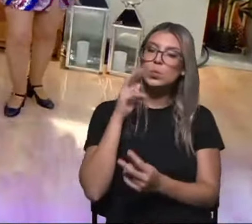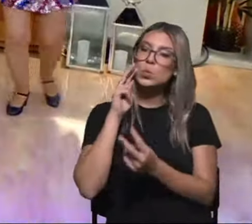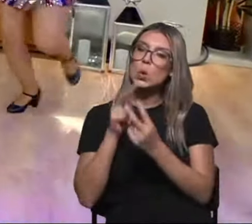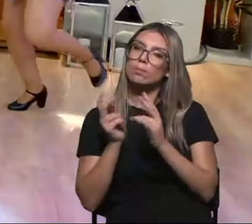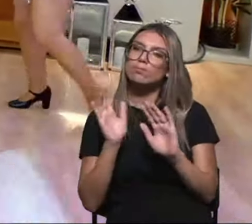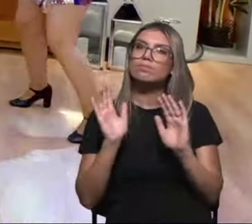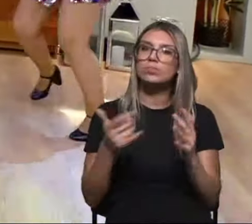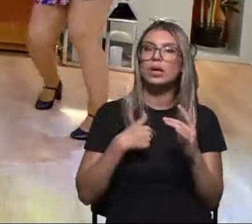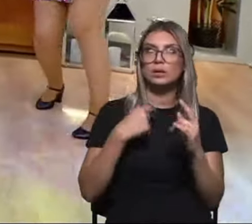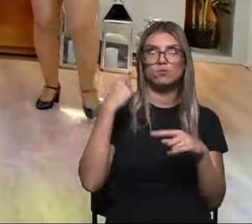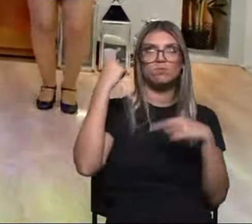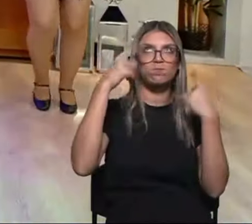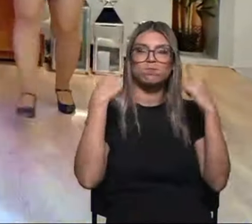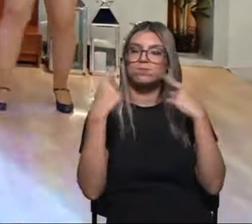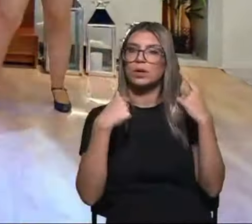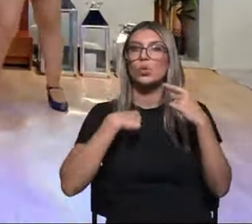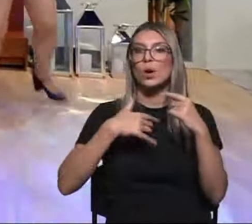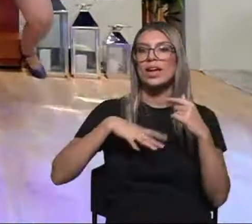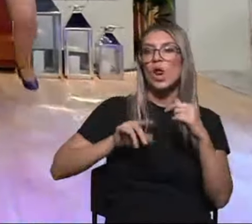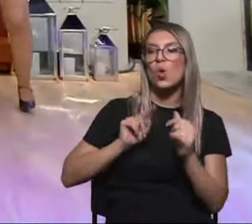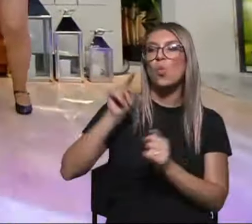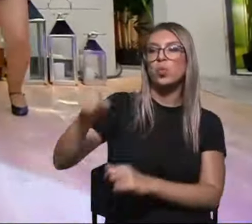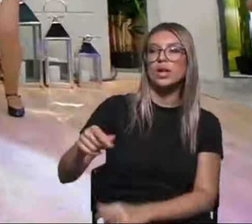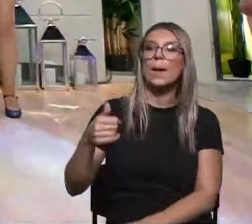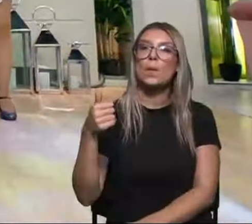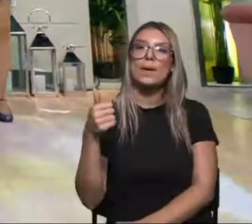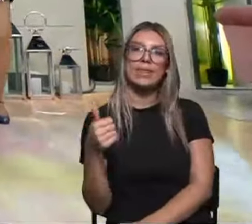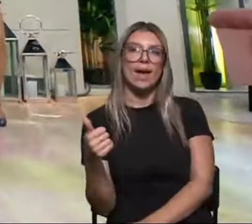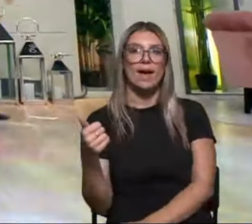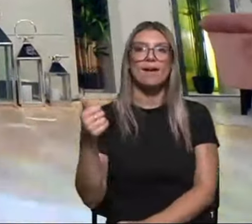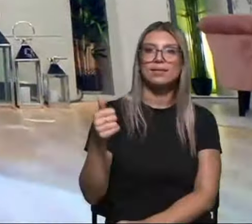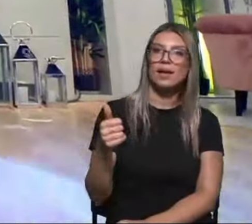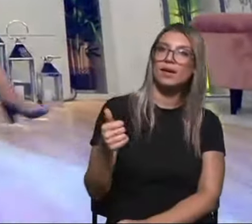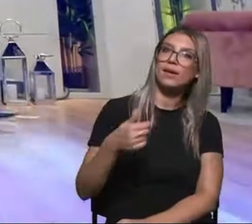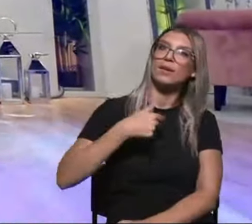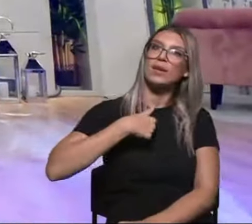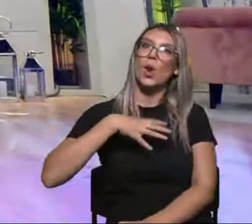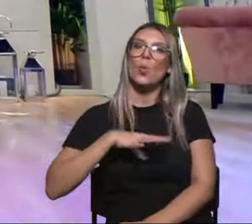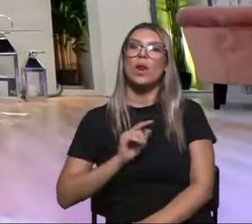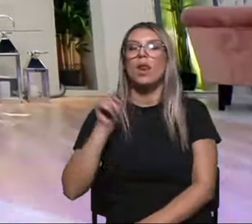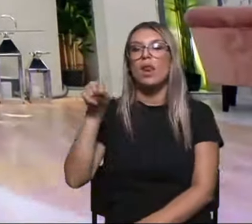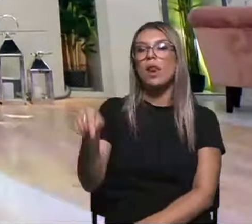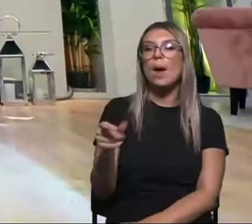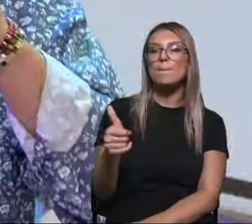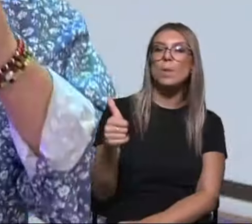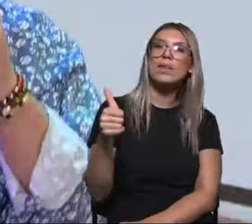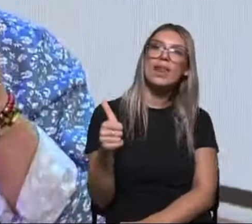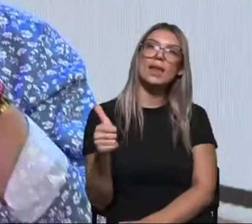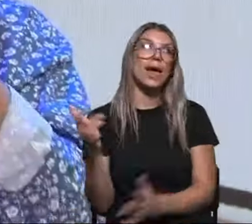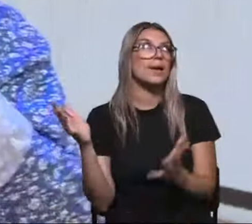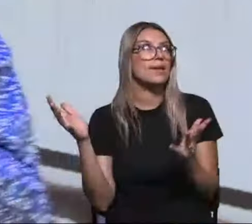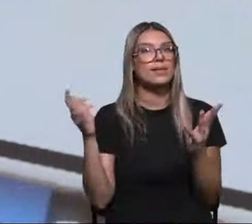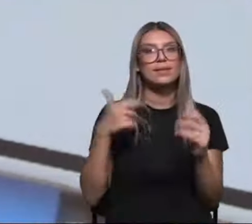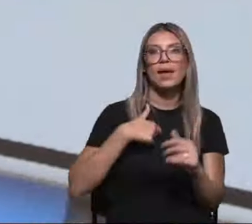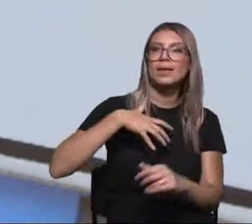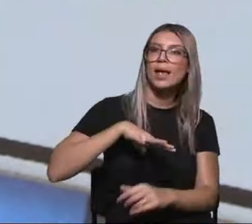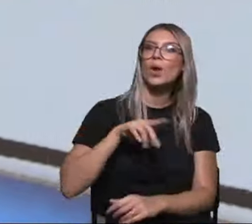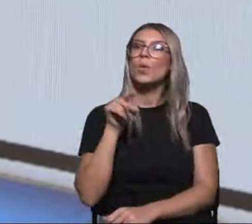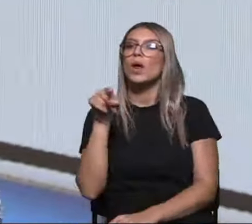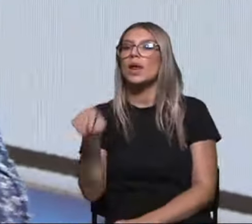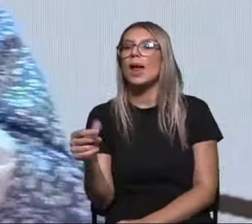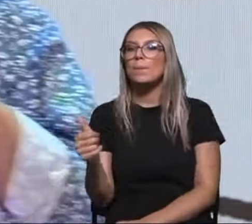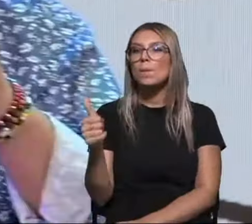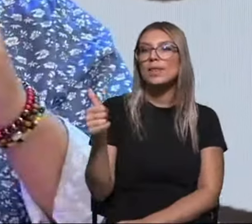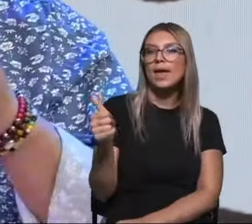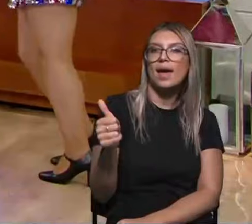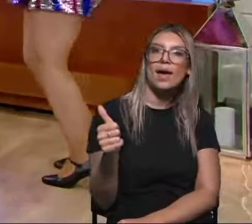já começa a delirar. Quero ir à boba dela, quero ir à boba dela. Ai, ai, ai. Quero ir à boba